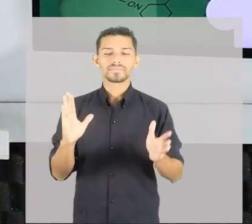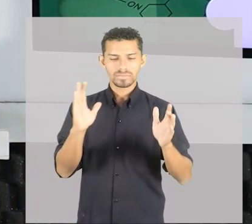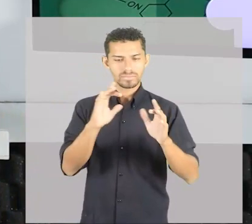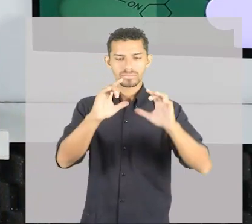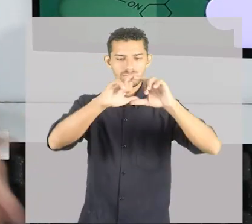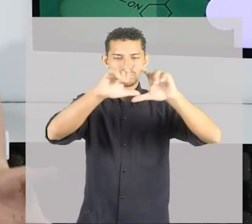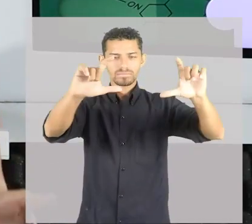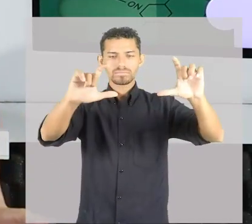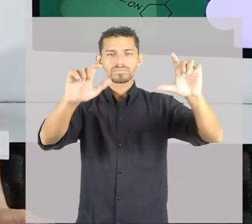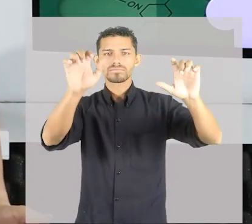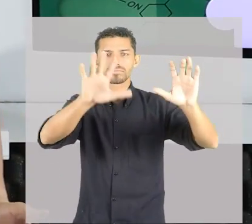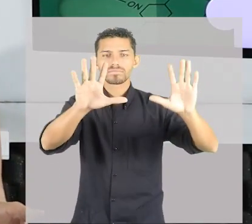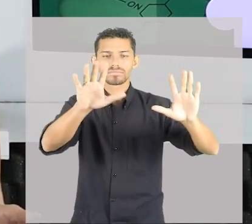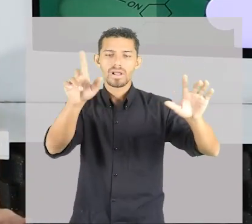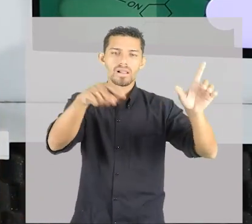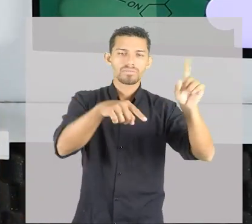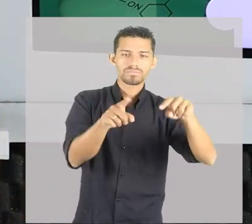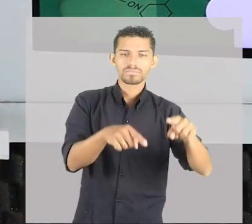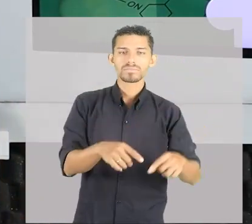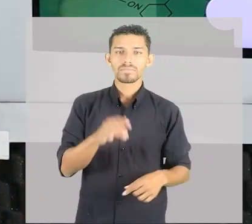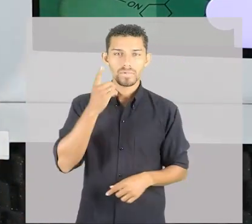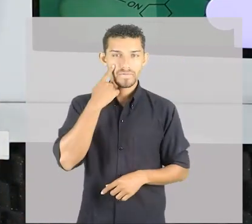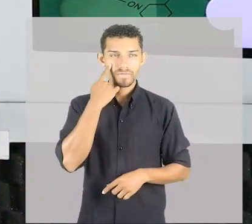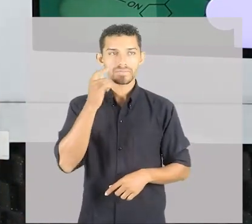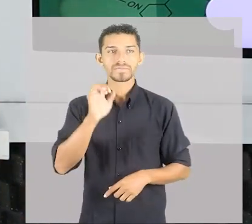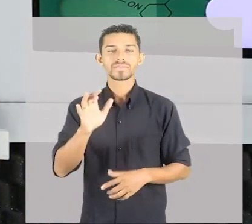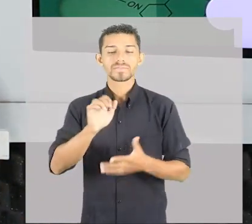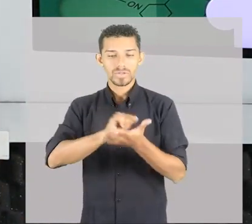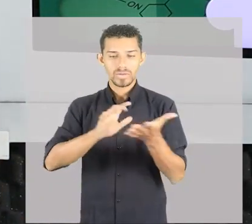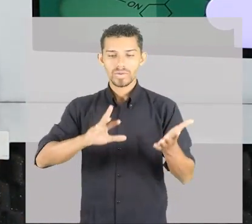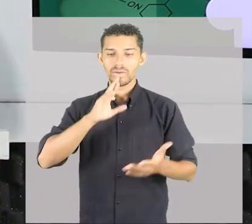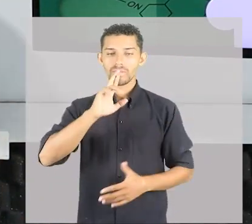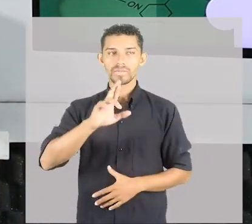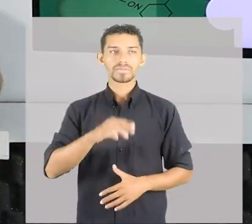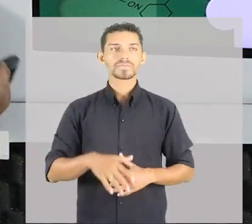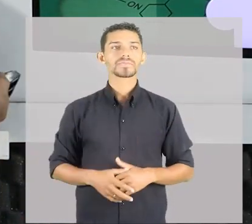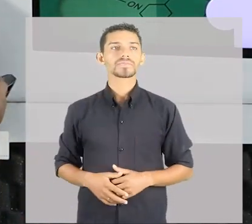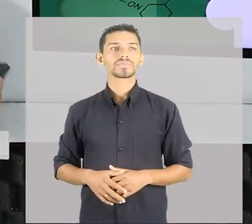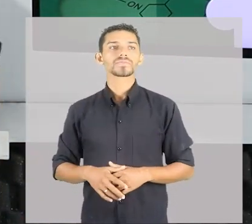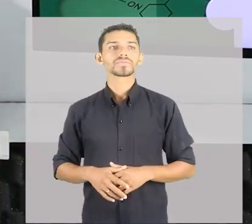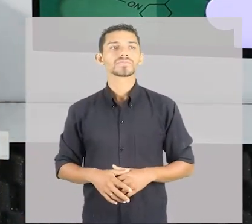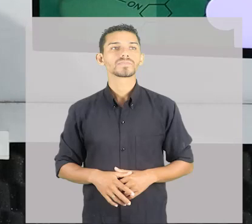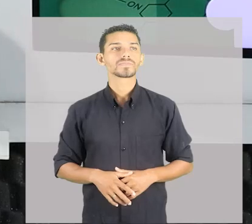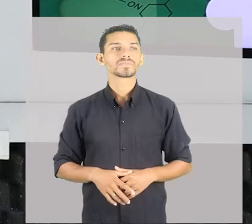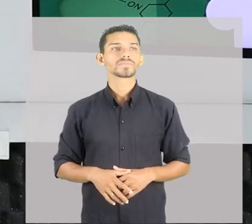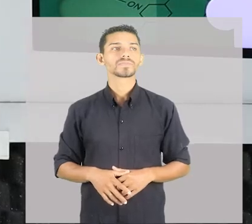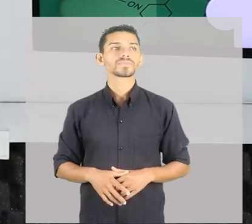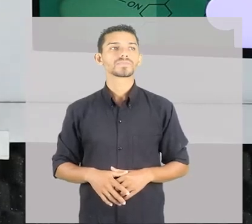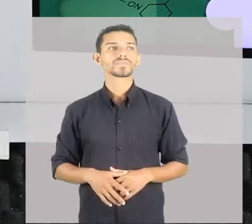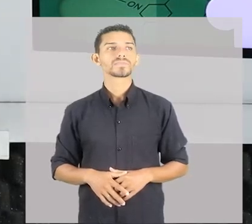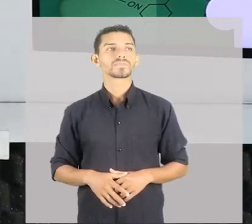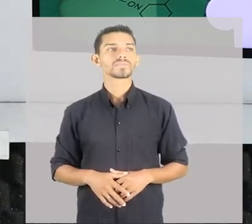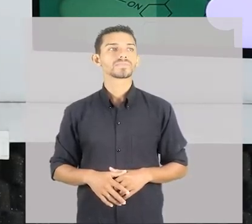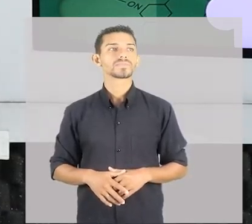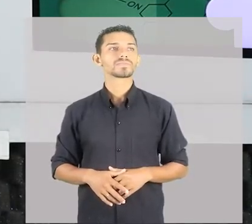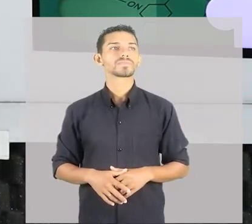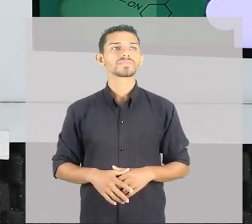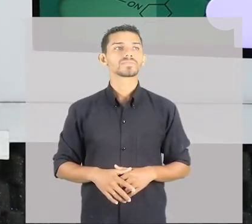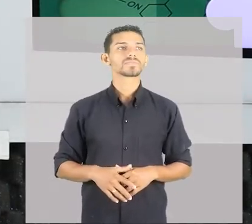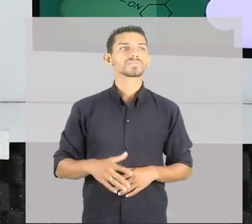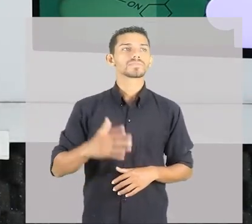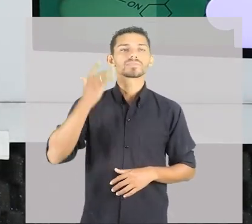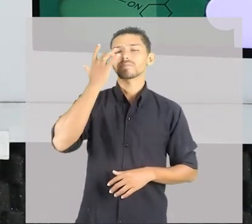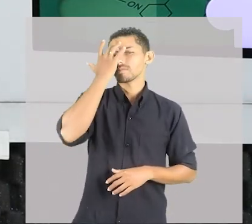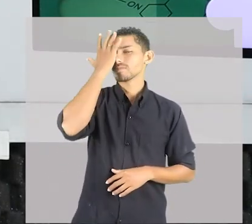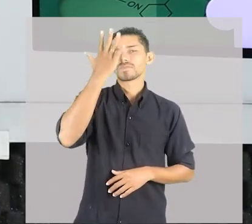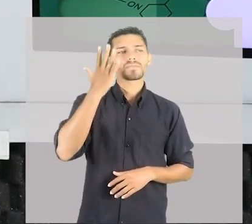geral no quadro e depois tu tira quer ver vamos fazer exercício fica show de bola quando faz assim fica muito muito